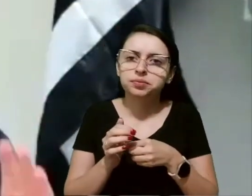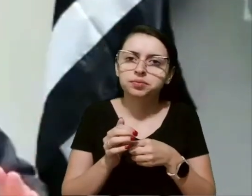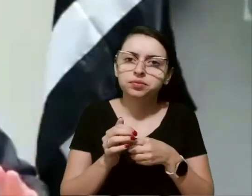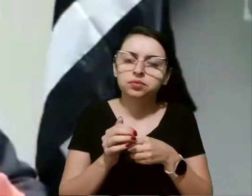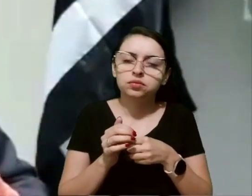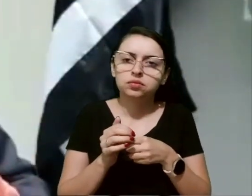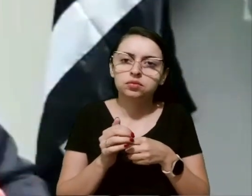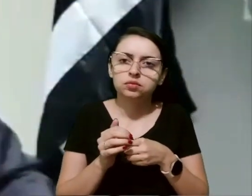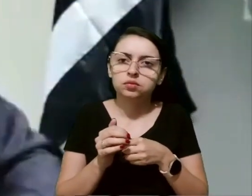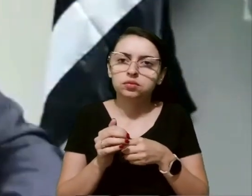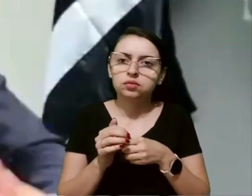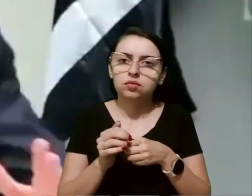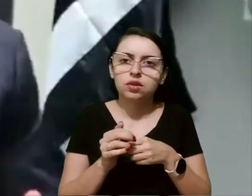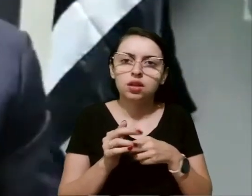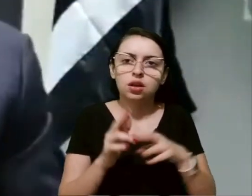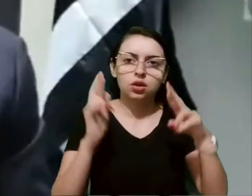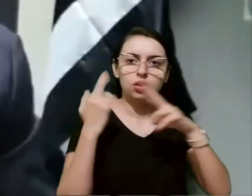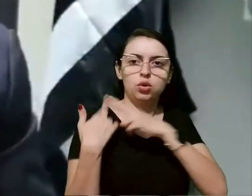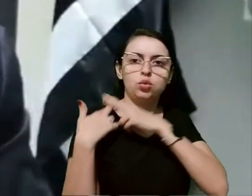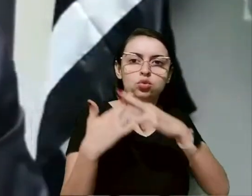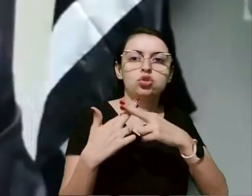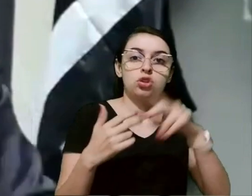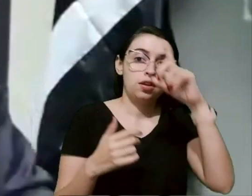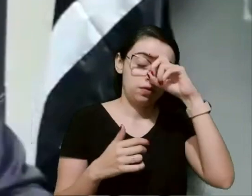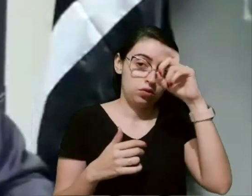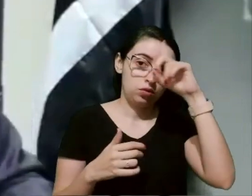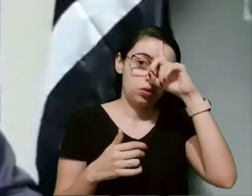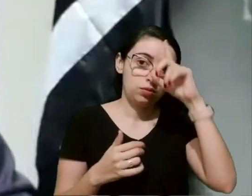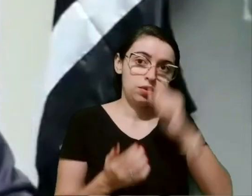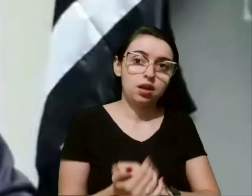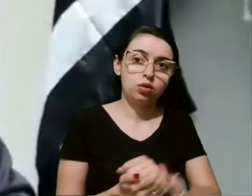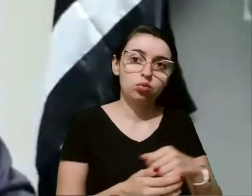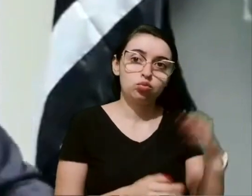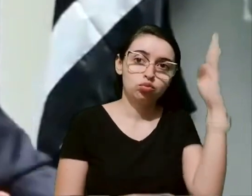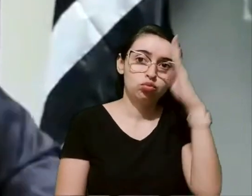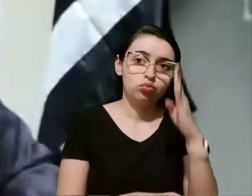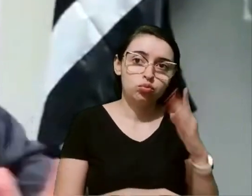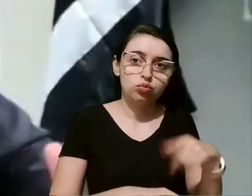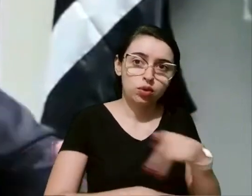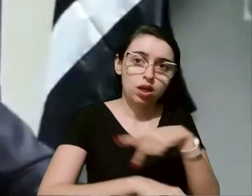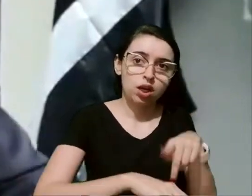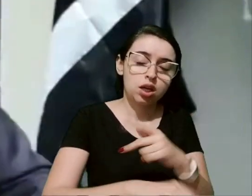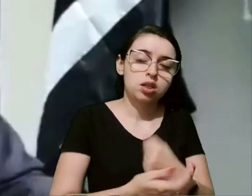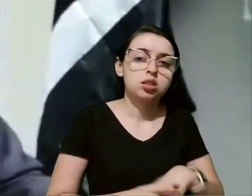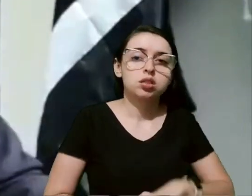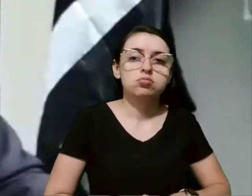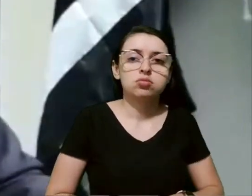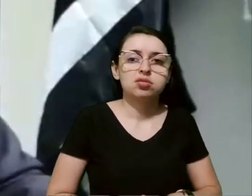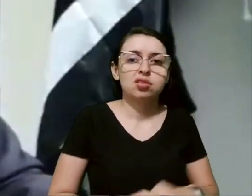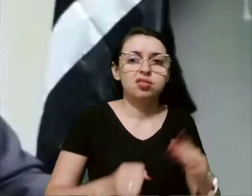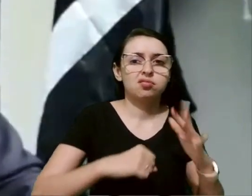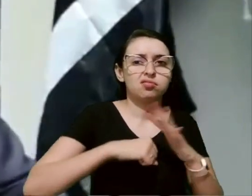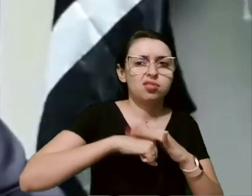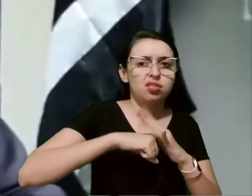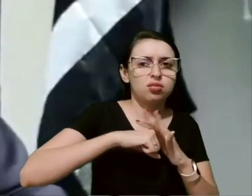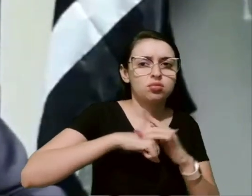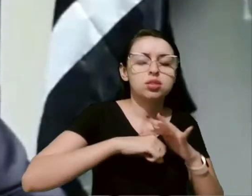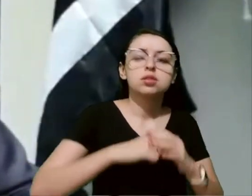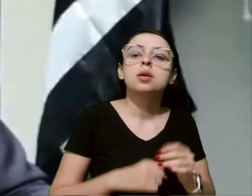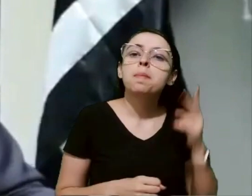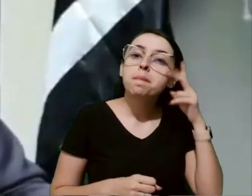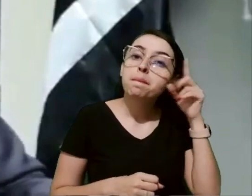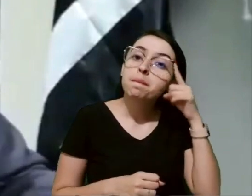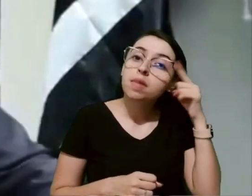assim, o chefe dos hospitais do país inteiro dizendo: "Olha, nós temos essas doenças, pensem em